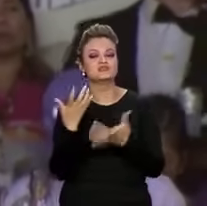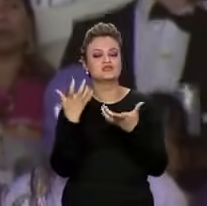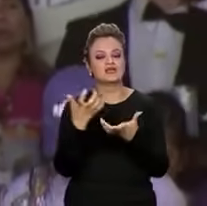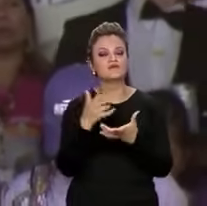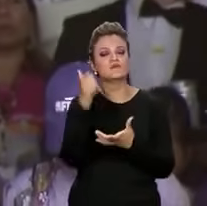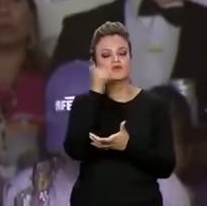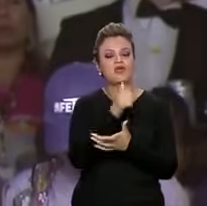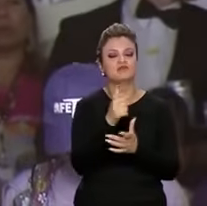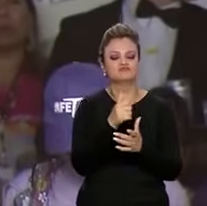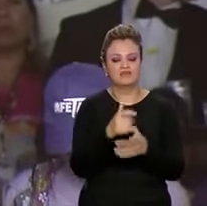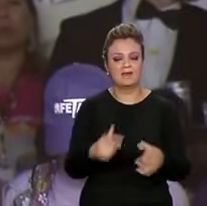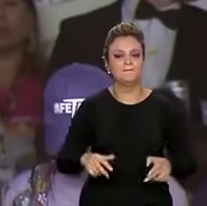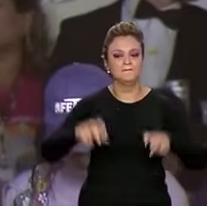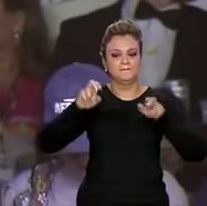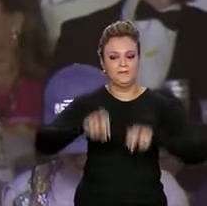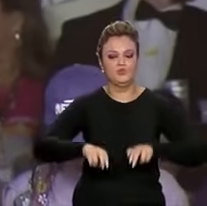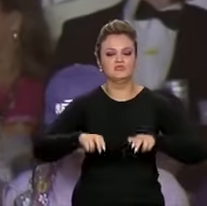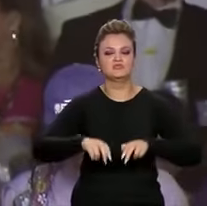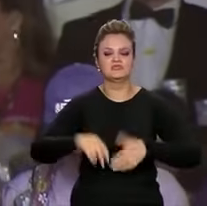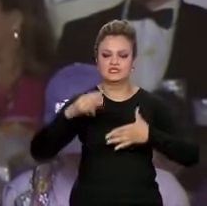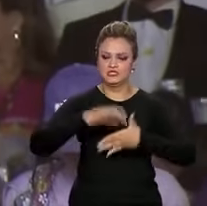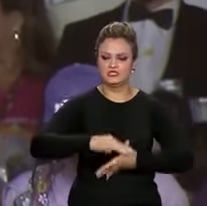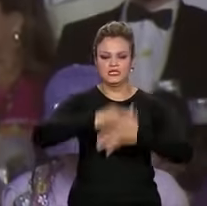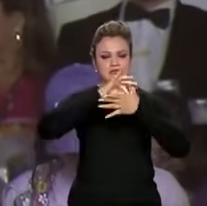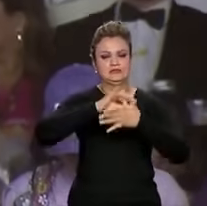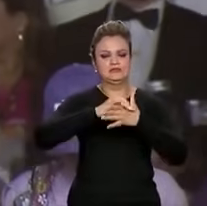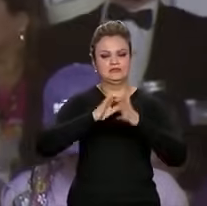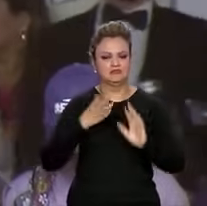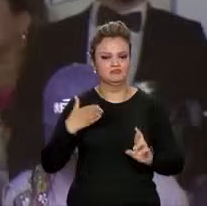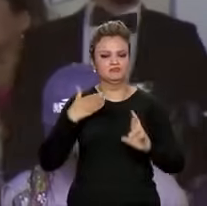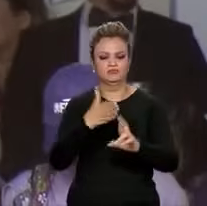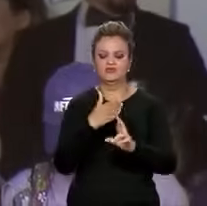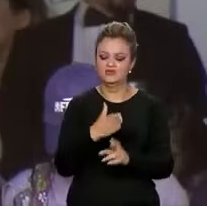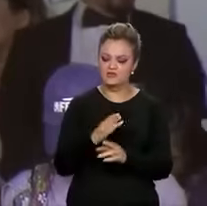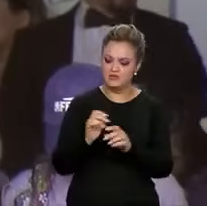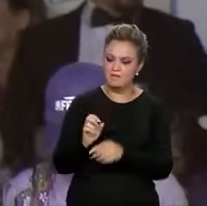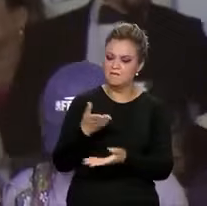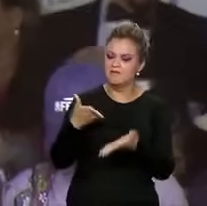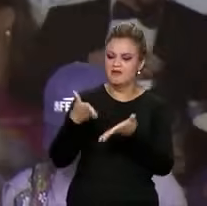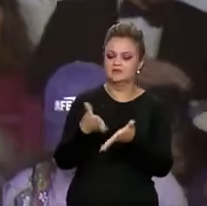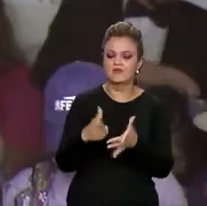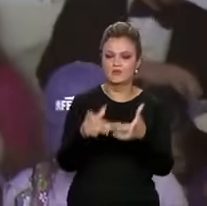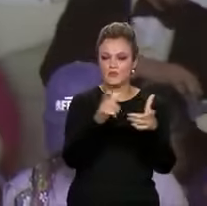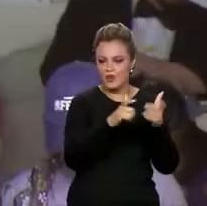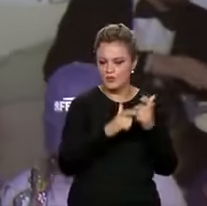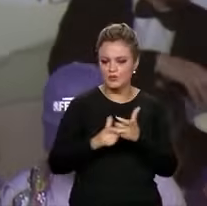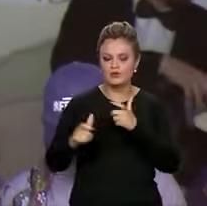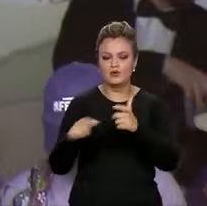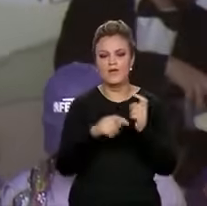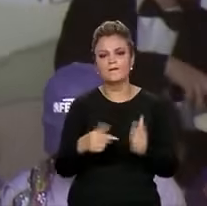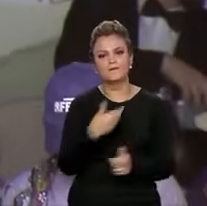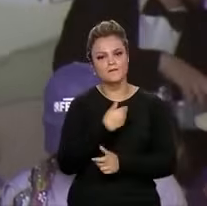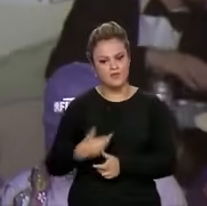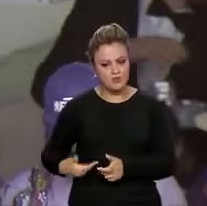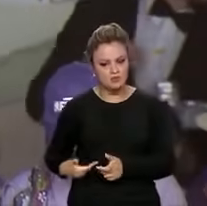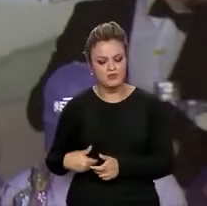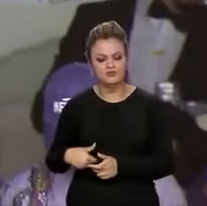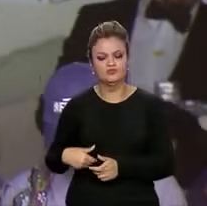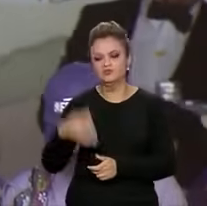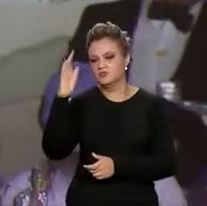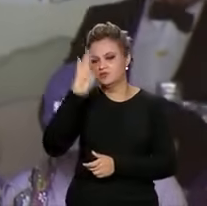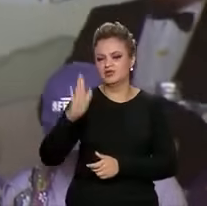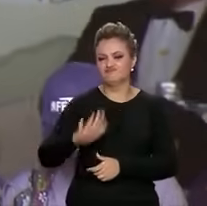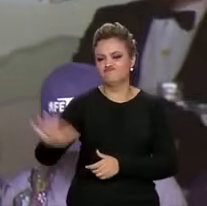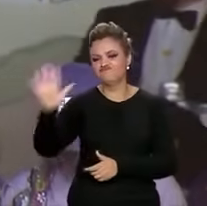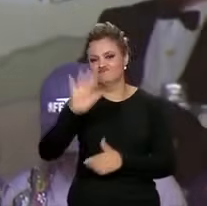mulheres assumam a liderança e a ocupação dos espaços públicos no